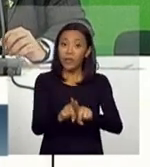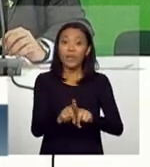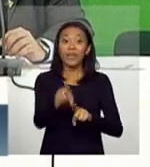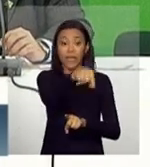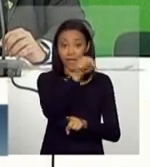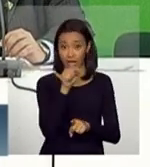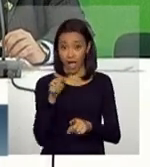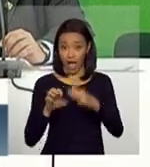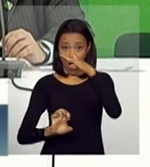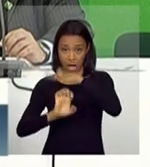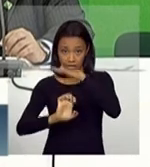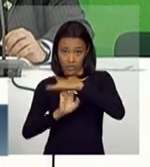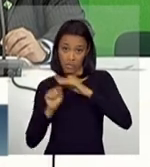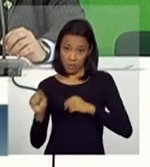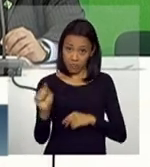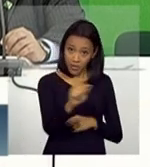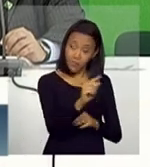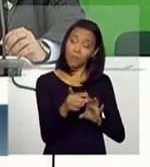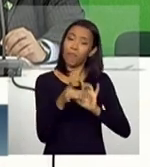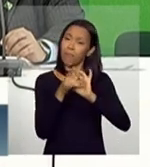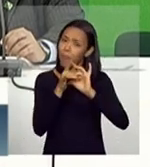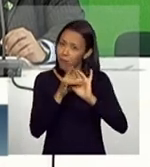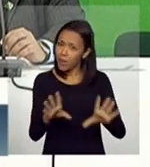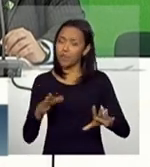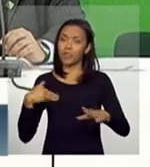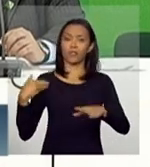empresas ao setor mineral brasileiro.